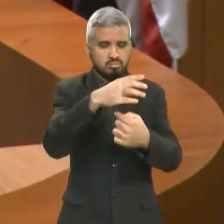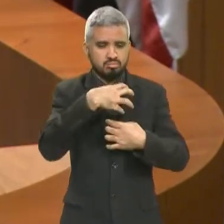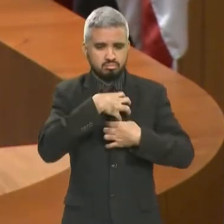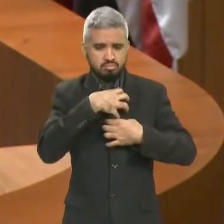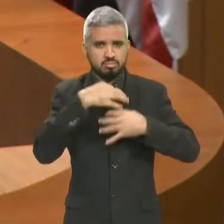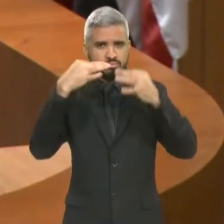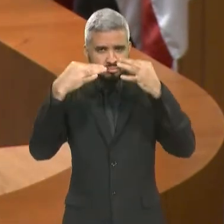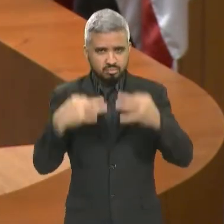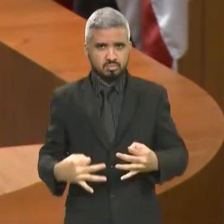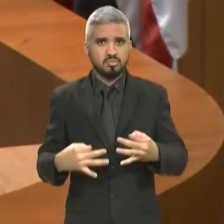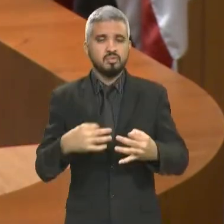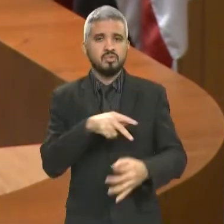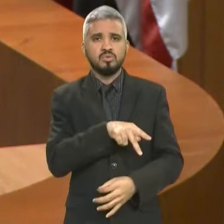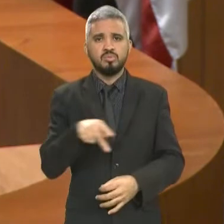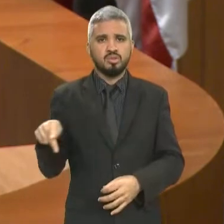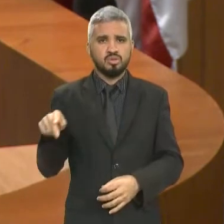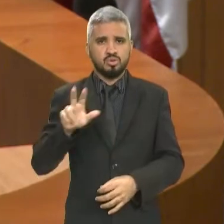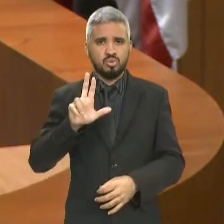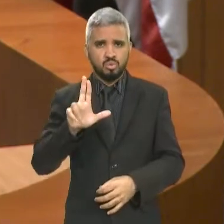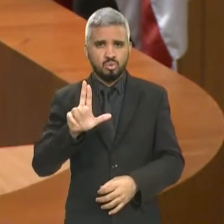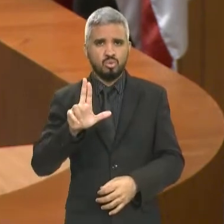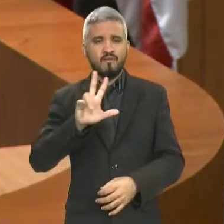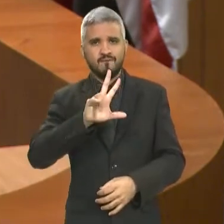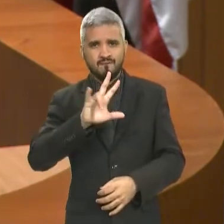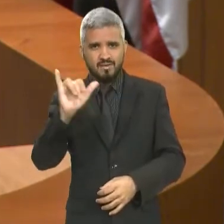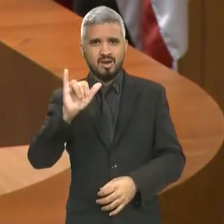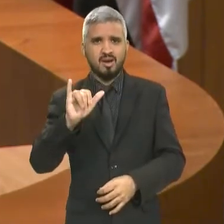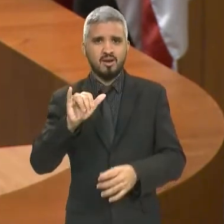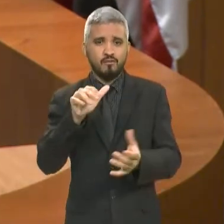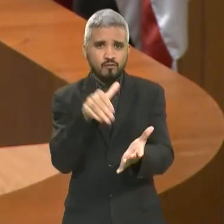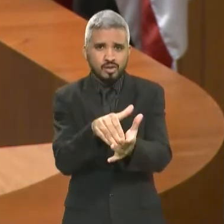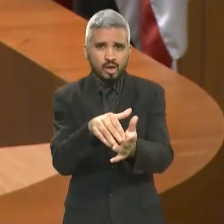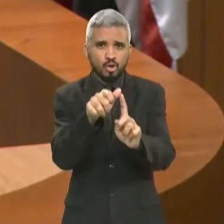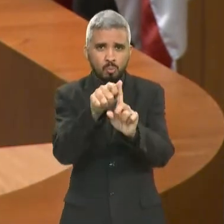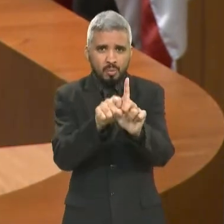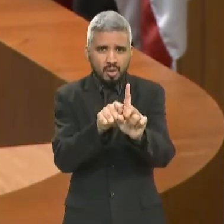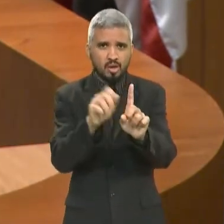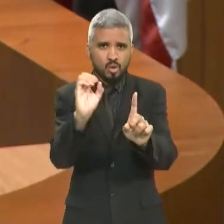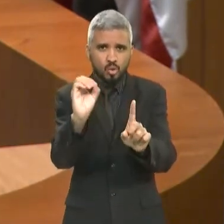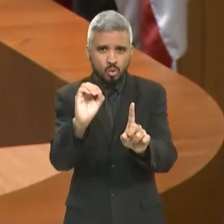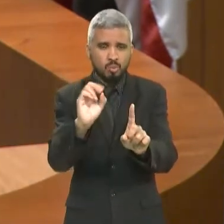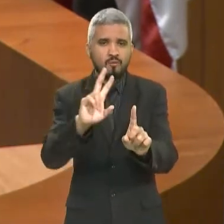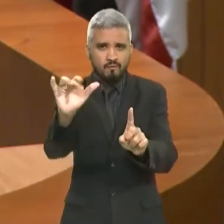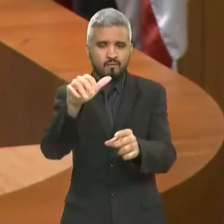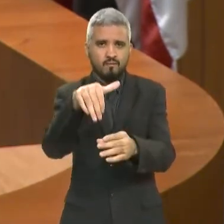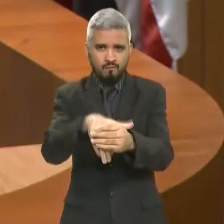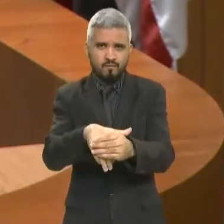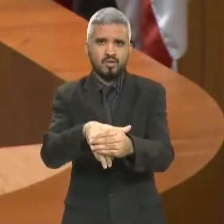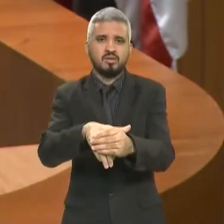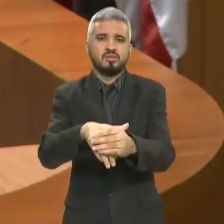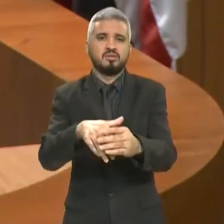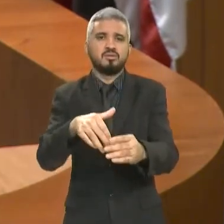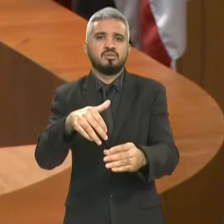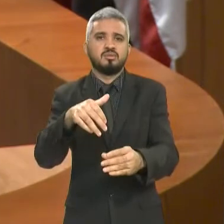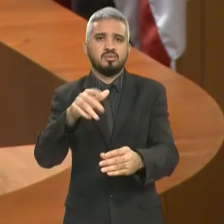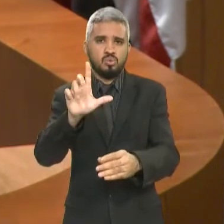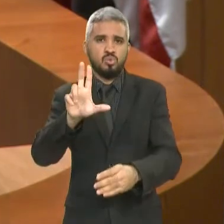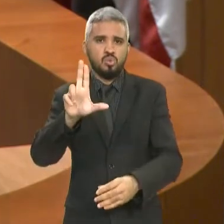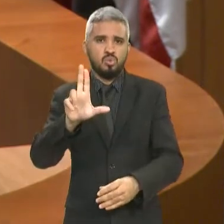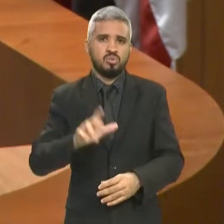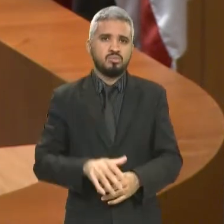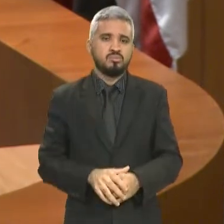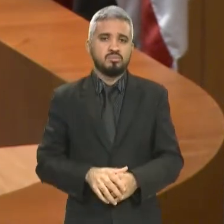será reeleito no fim desse mês, será eleito no fim desse mês, no segundo turno, e eu continuarei sendo, e